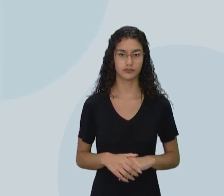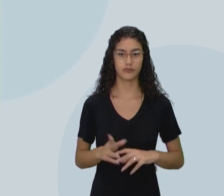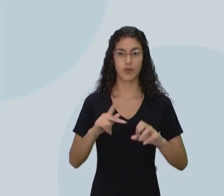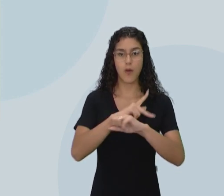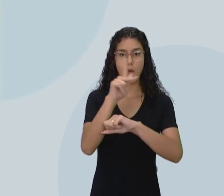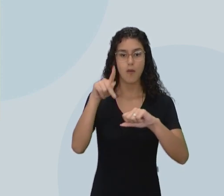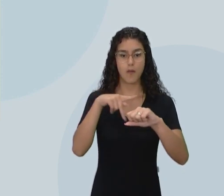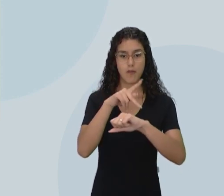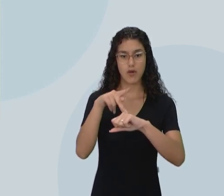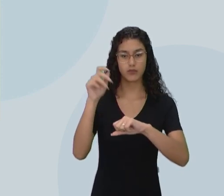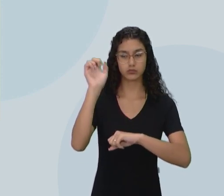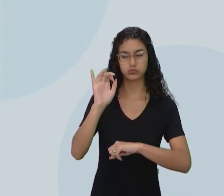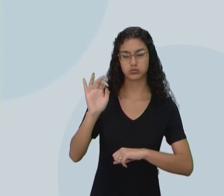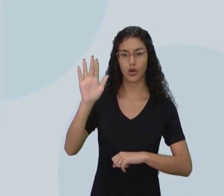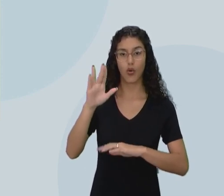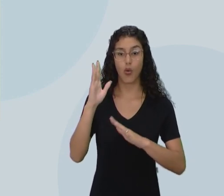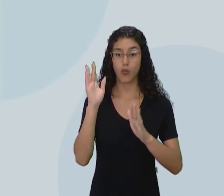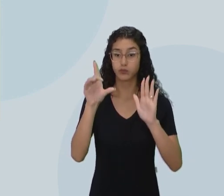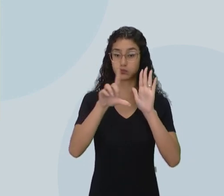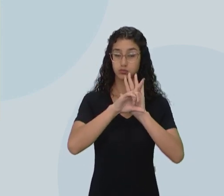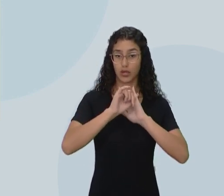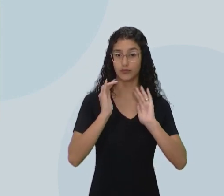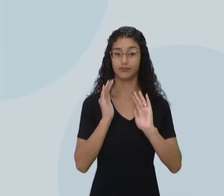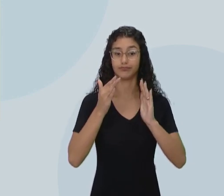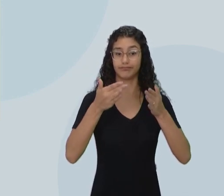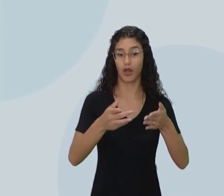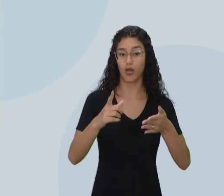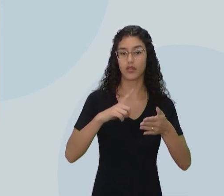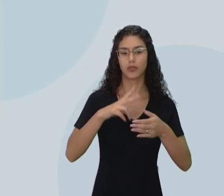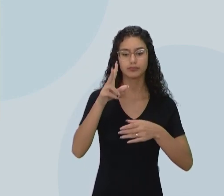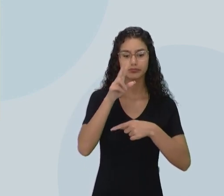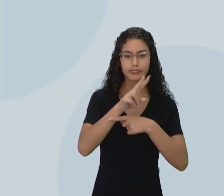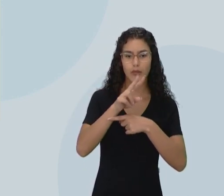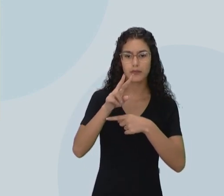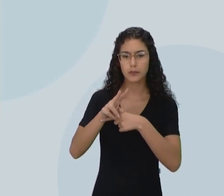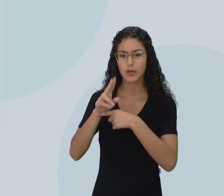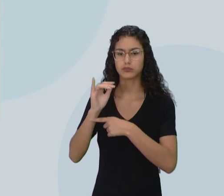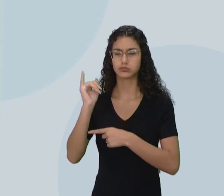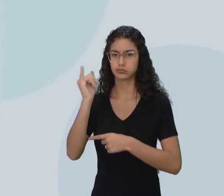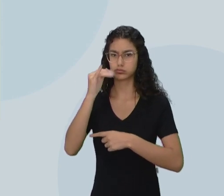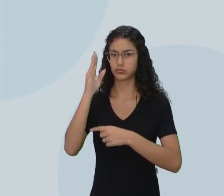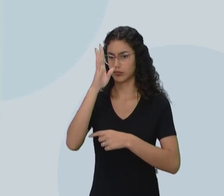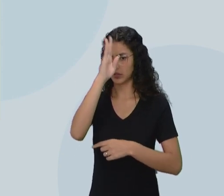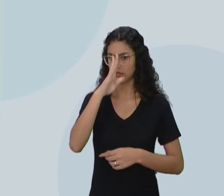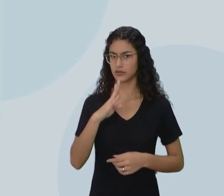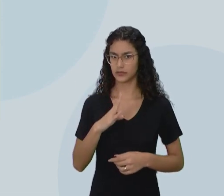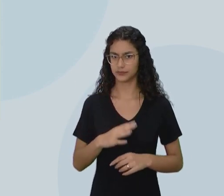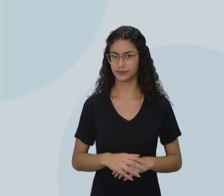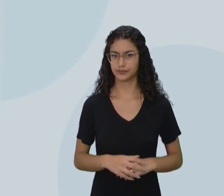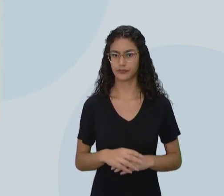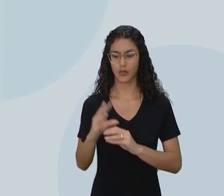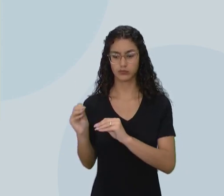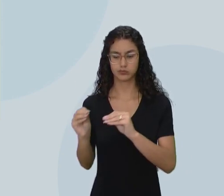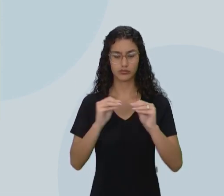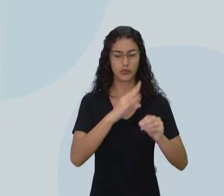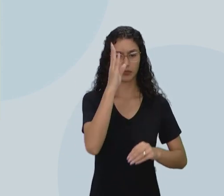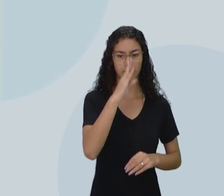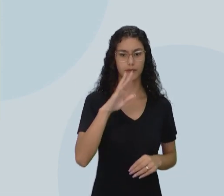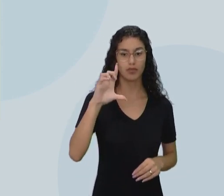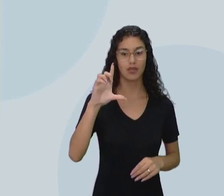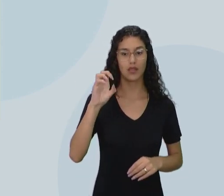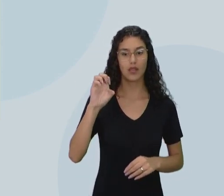com legislações mais severas estão vigilantes quanto às importações brasileiras. O Le